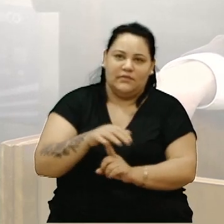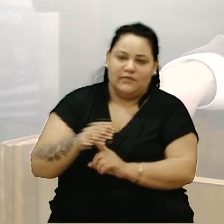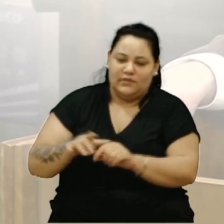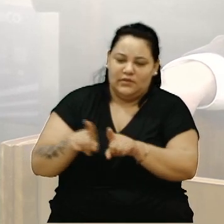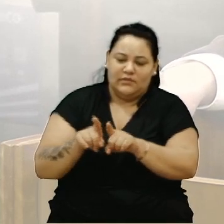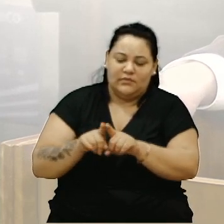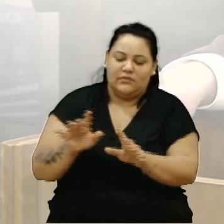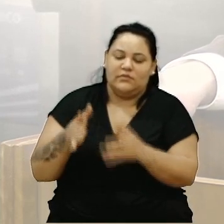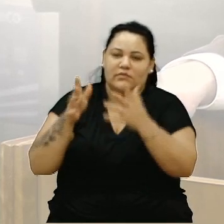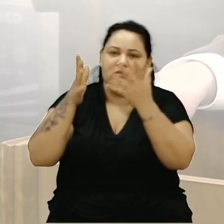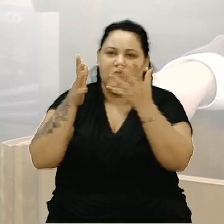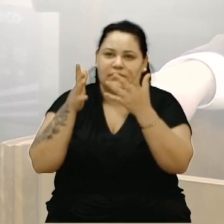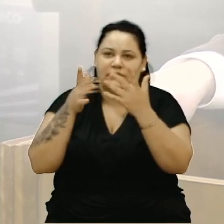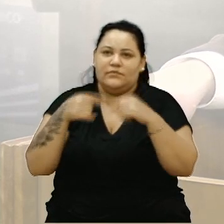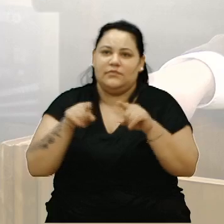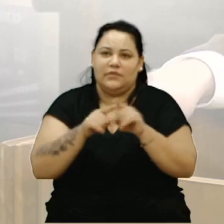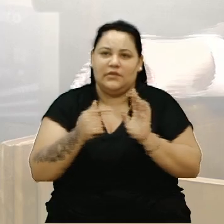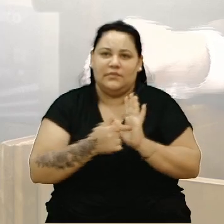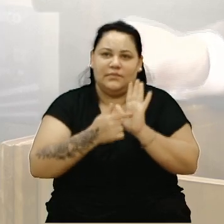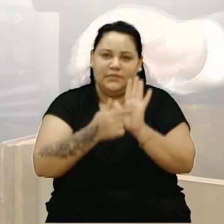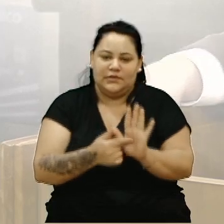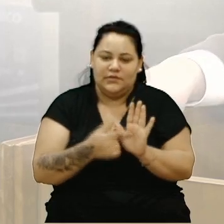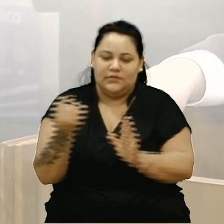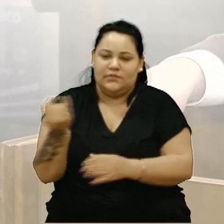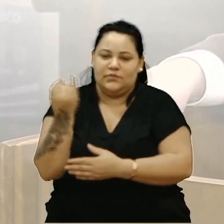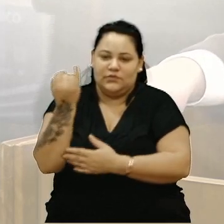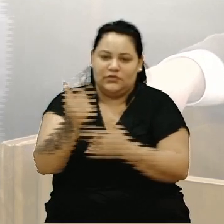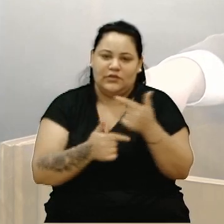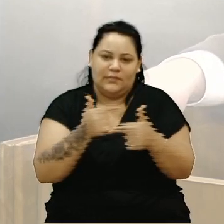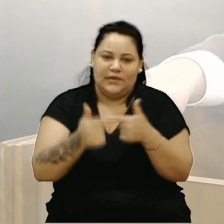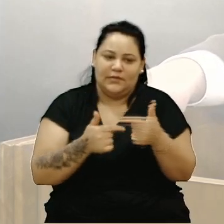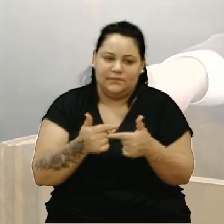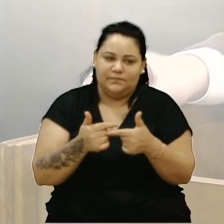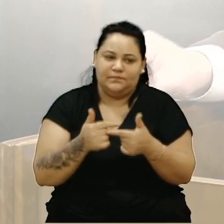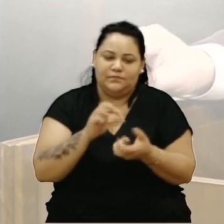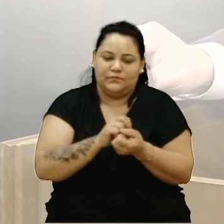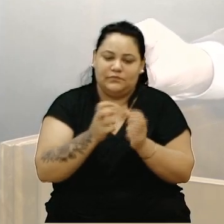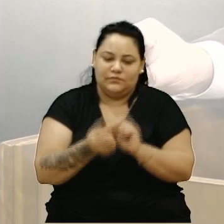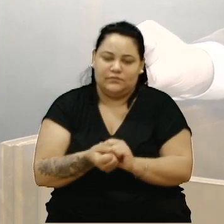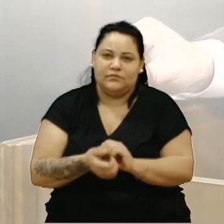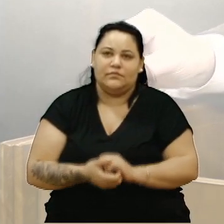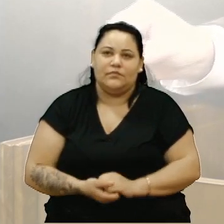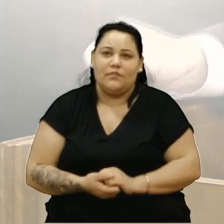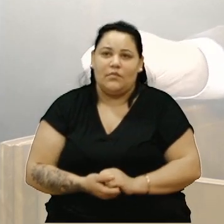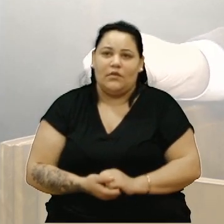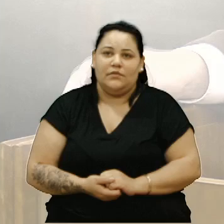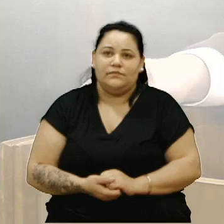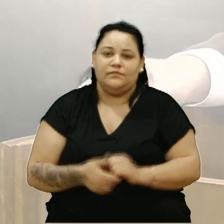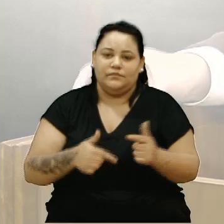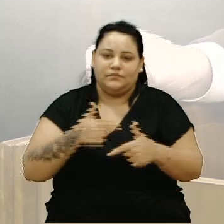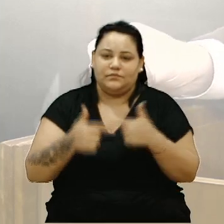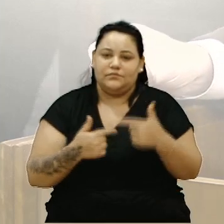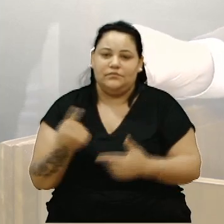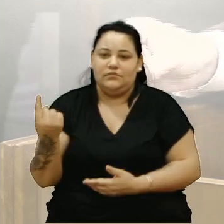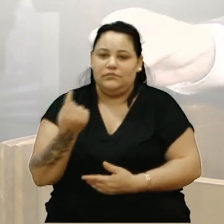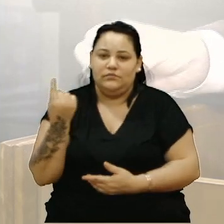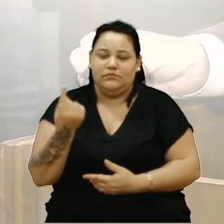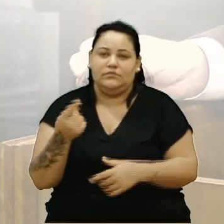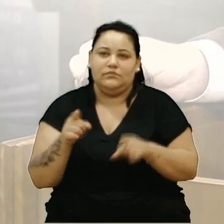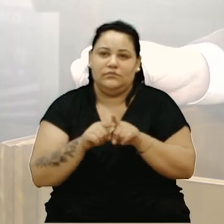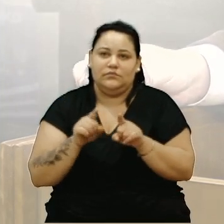estimulam e apresentam esses importantes trabalhos dos artesãos, que são trabalhos únicos, não é um